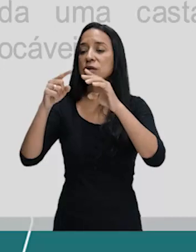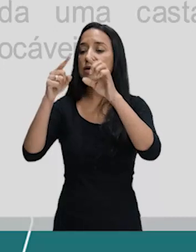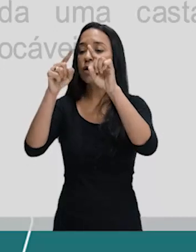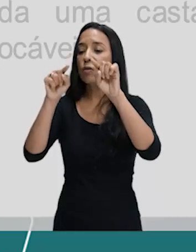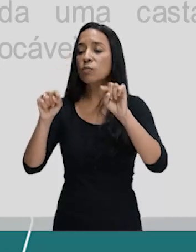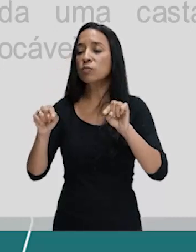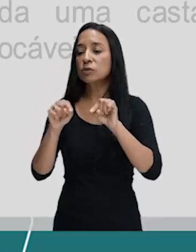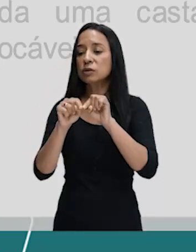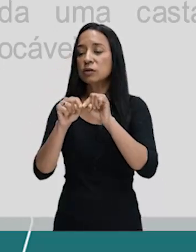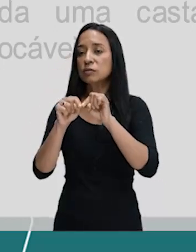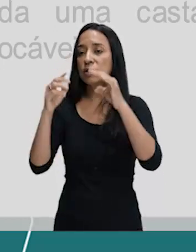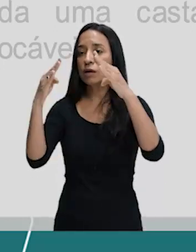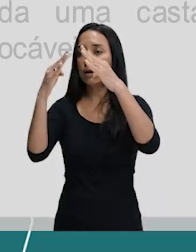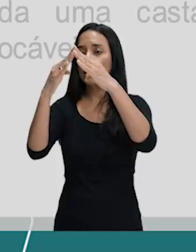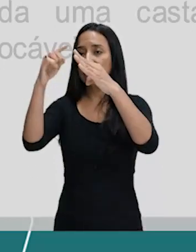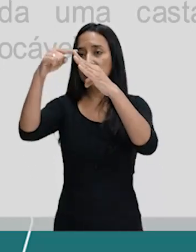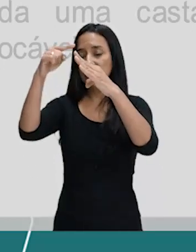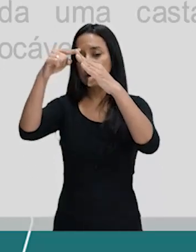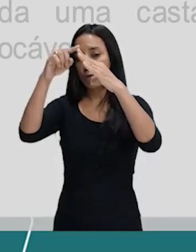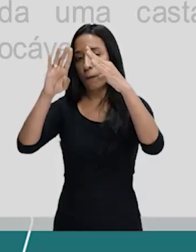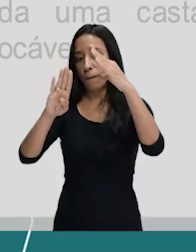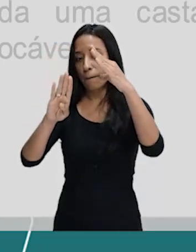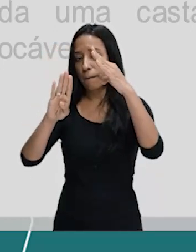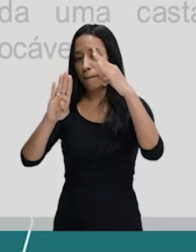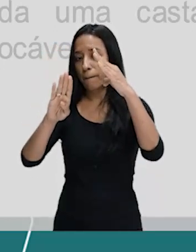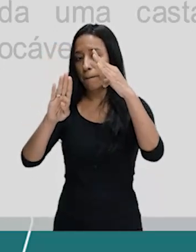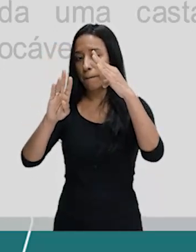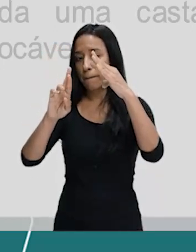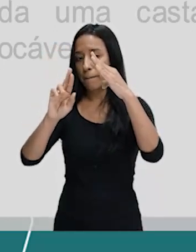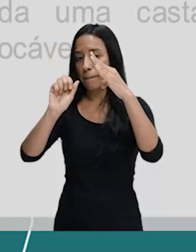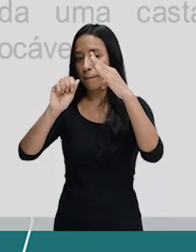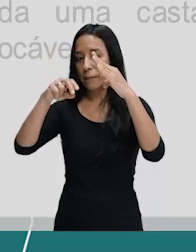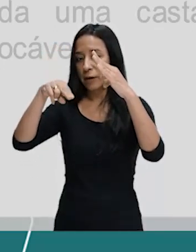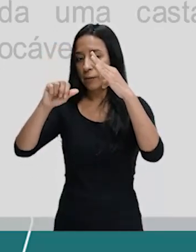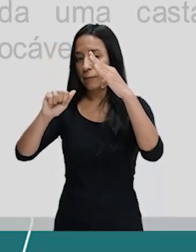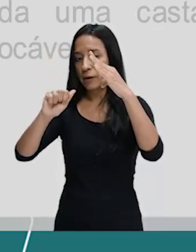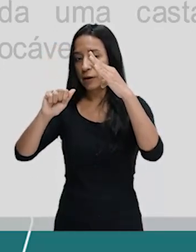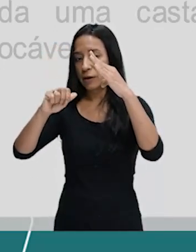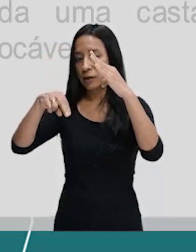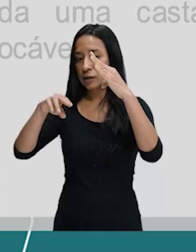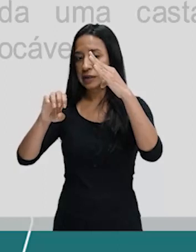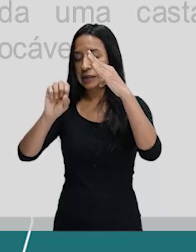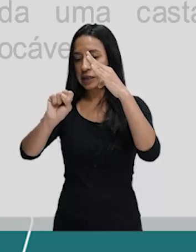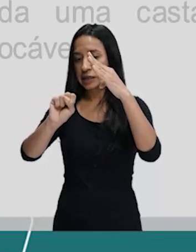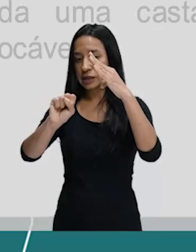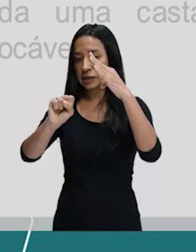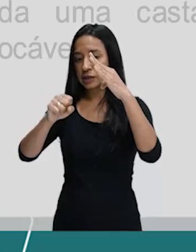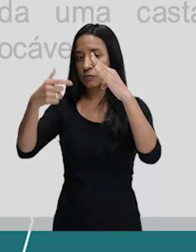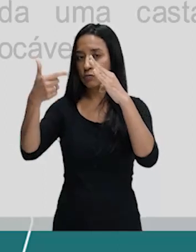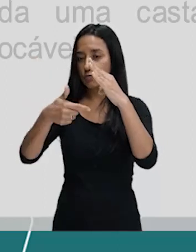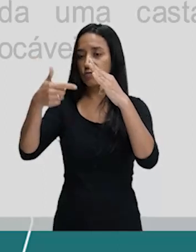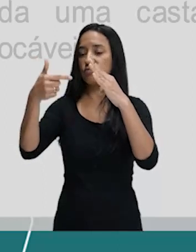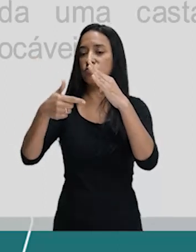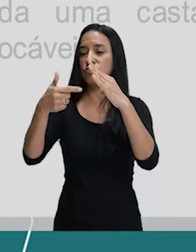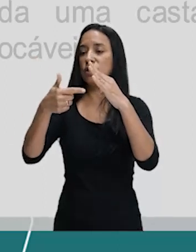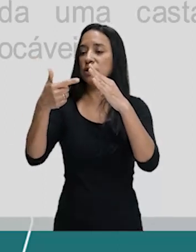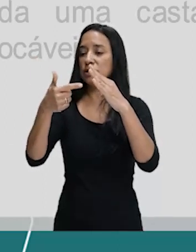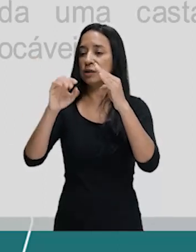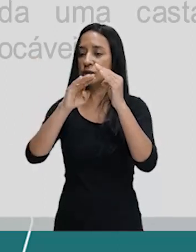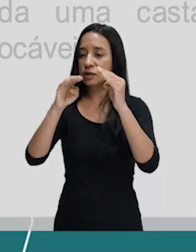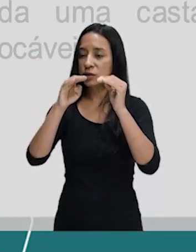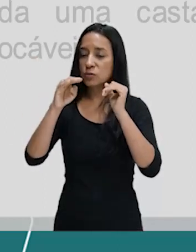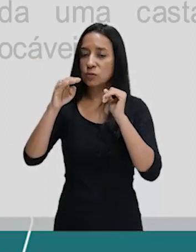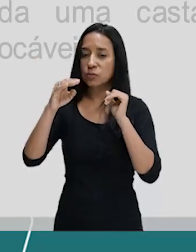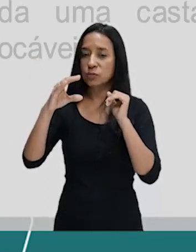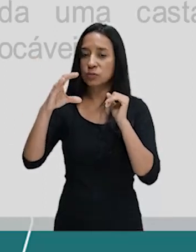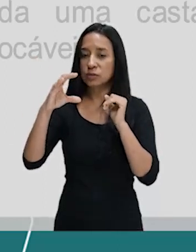no topo do triângulo são os brahmanes, certo? São os sacerdotes. A segunda são os